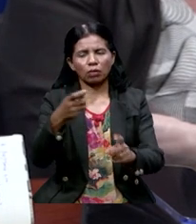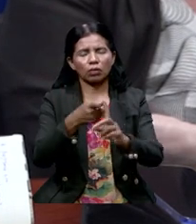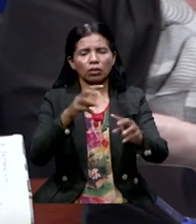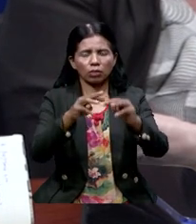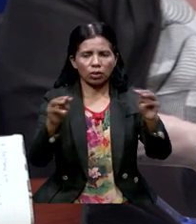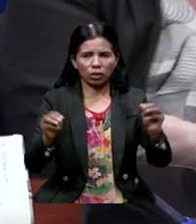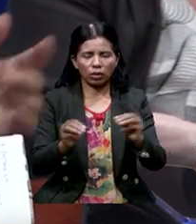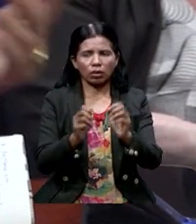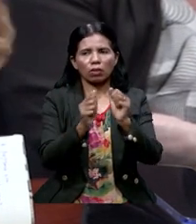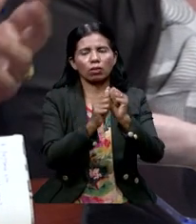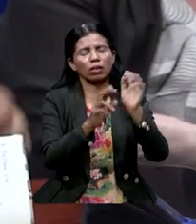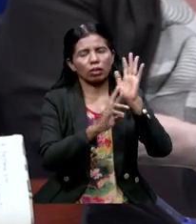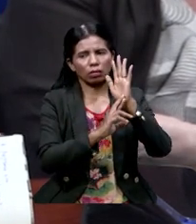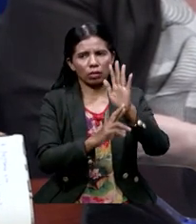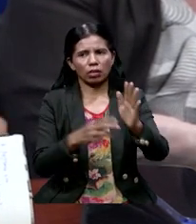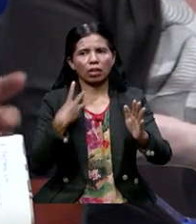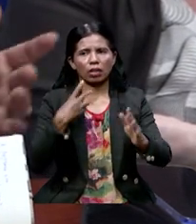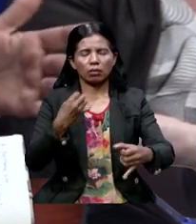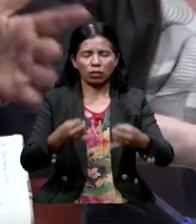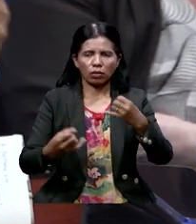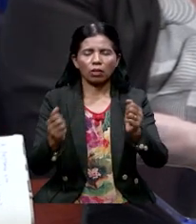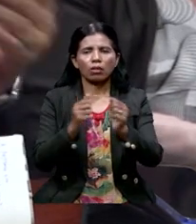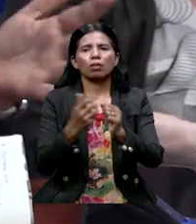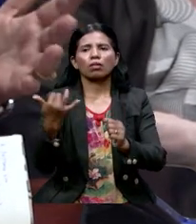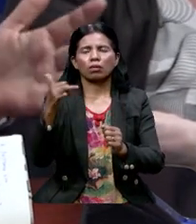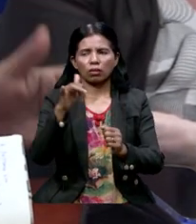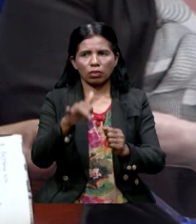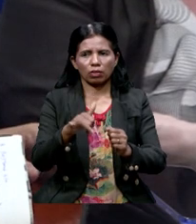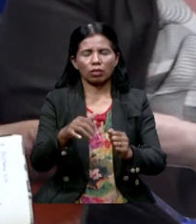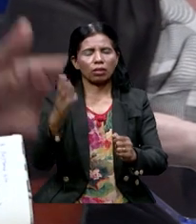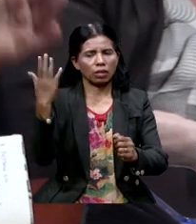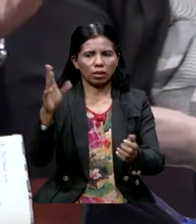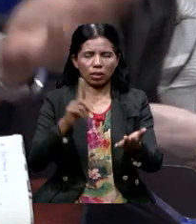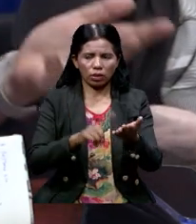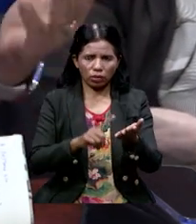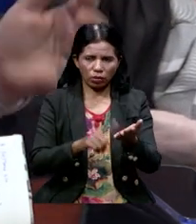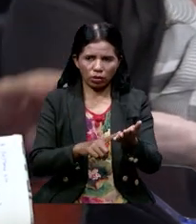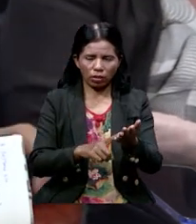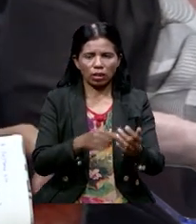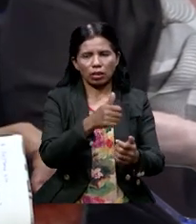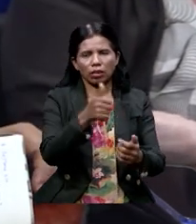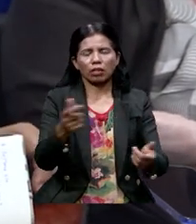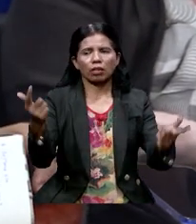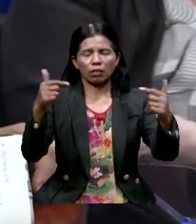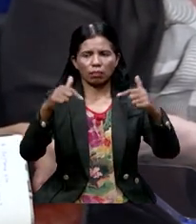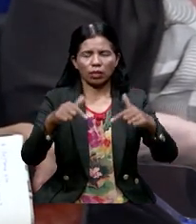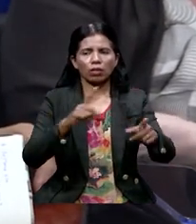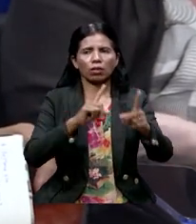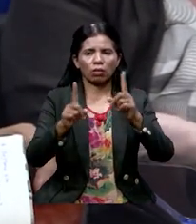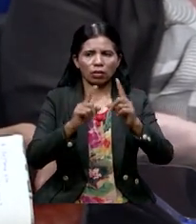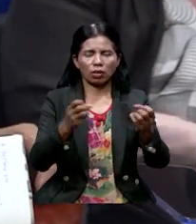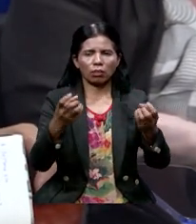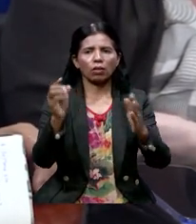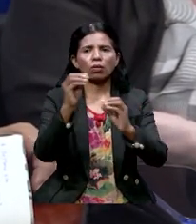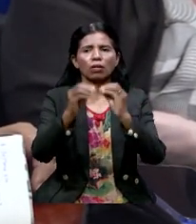ona representante ira amne jurídico sira ho sira e a discussão irira mai ho ninha interpretação